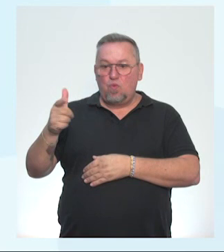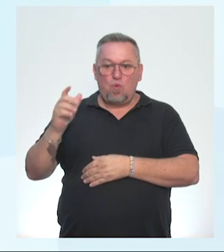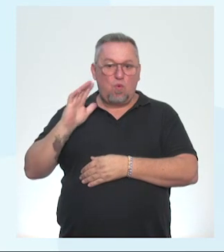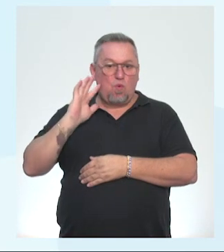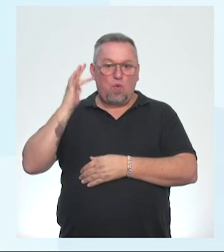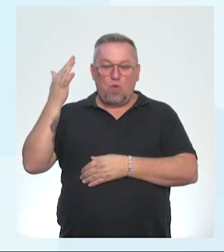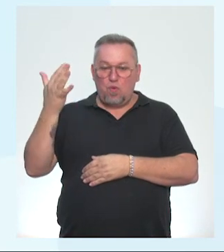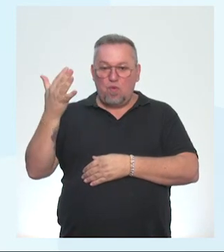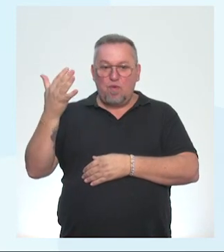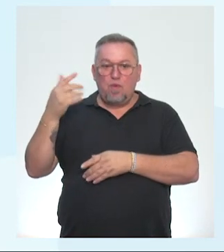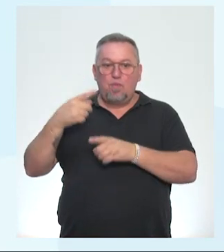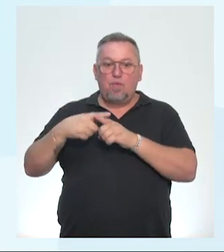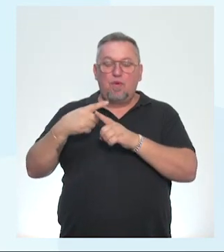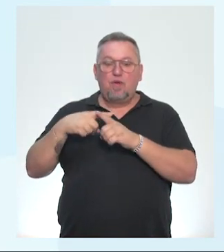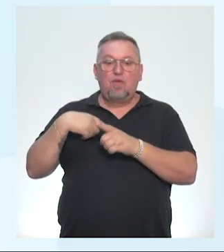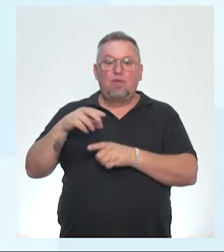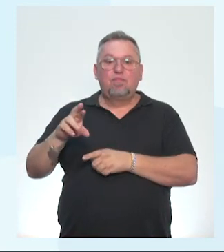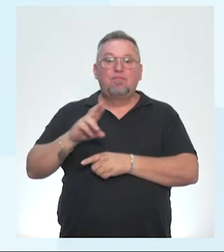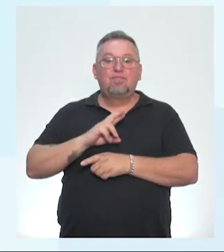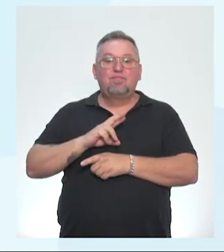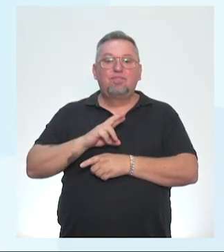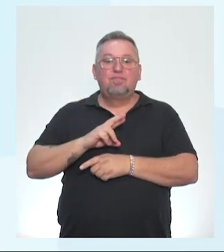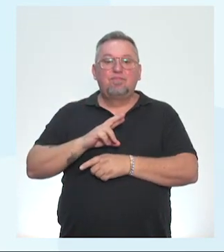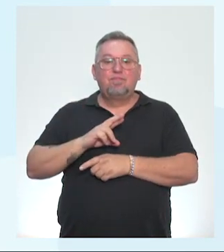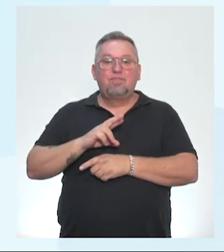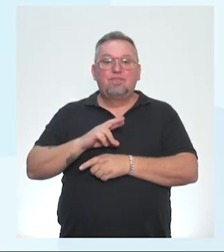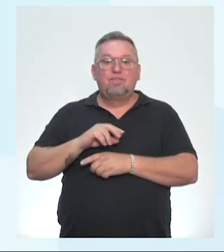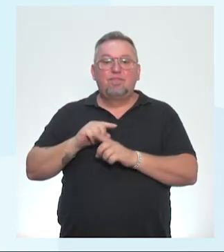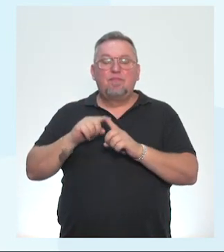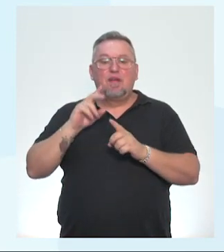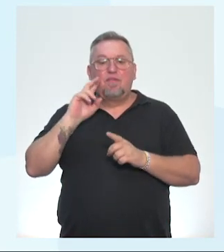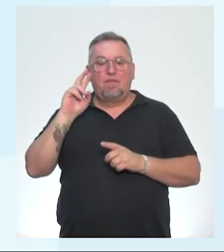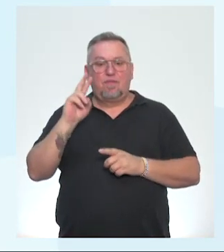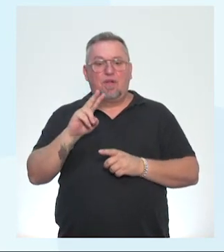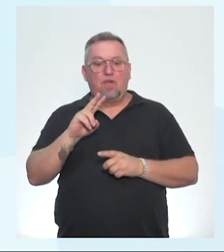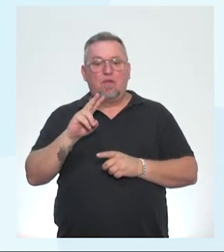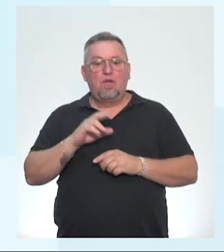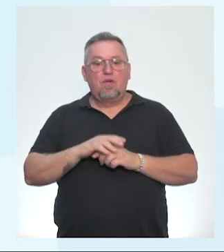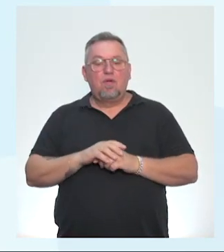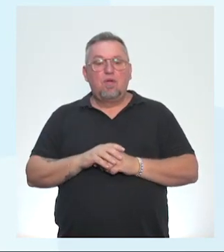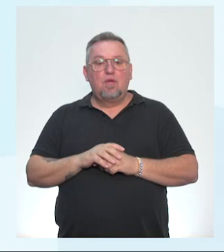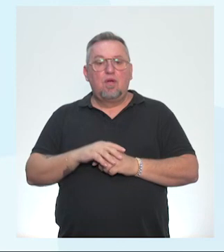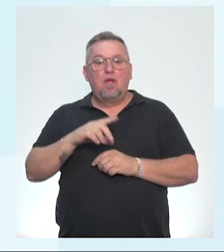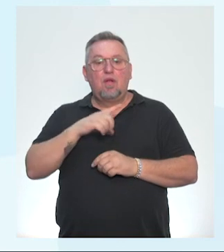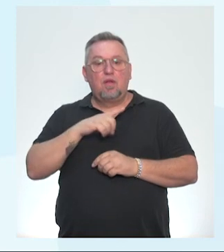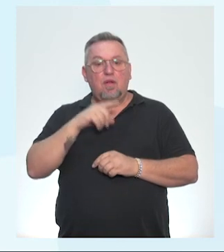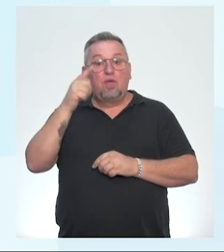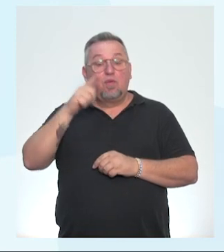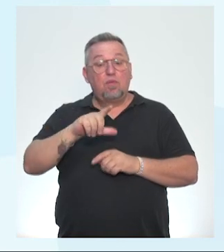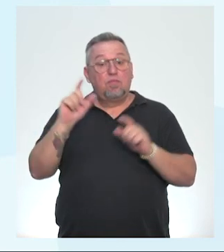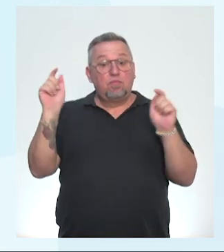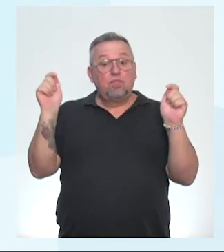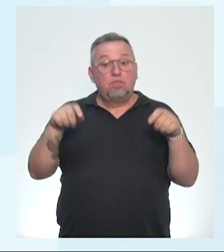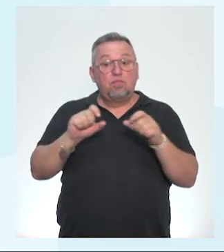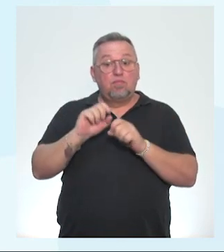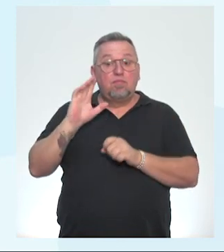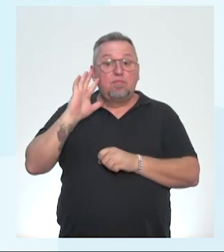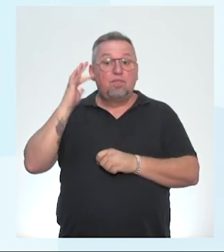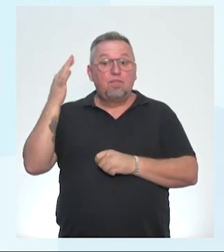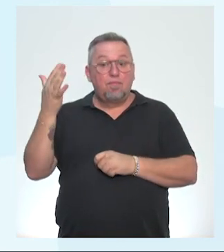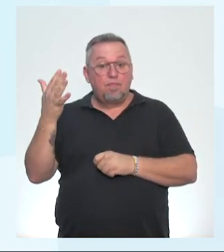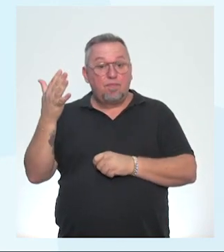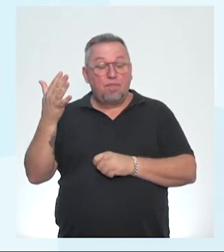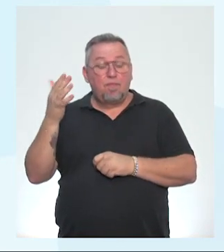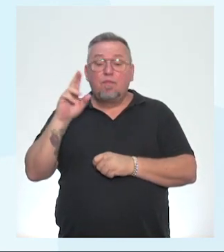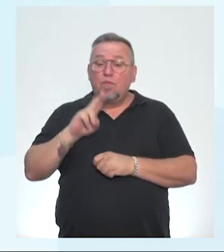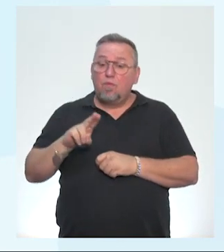nós já chegamos no resultado, ok? Mas veja, existe também uma outra possibilidade de resolução, que a gente